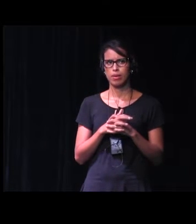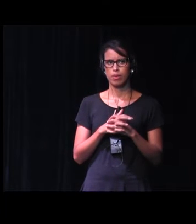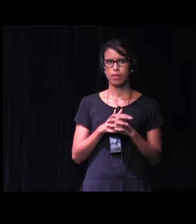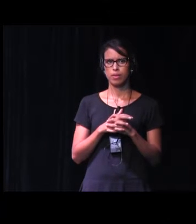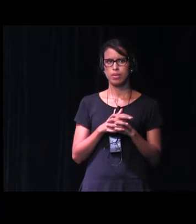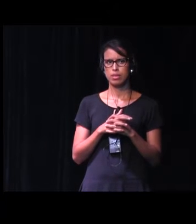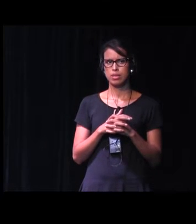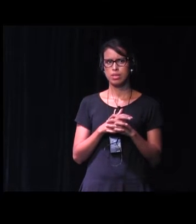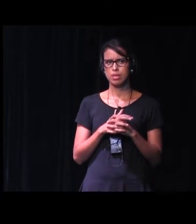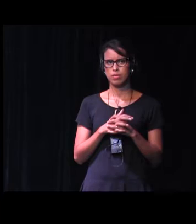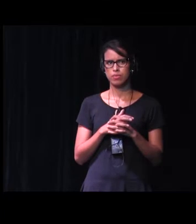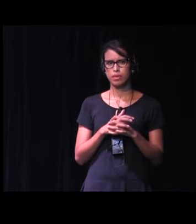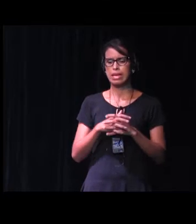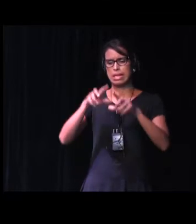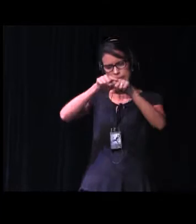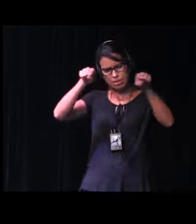cortar a cidade.